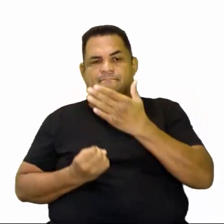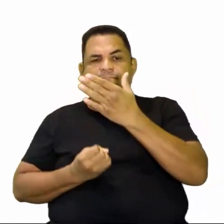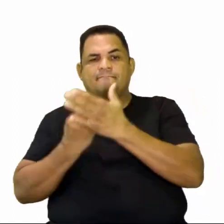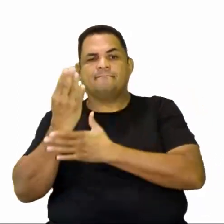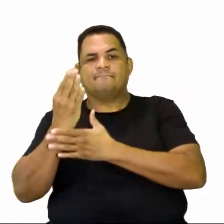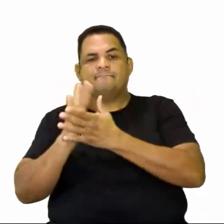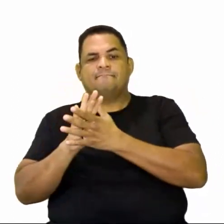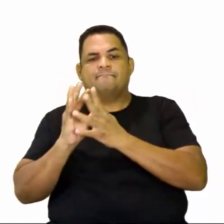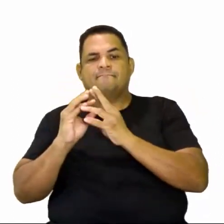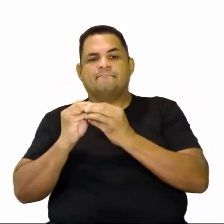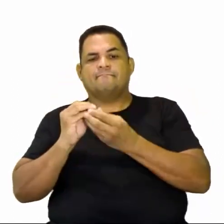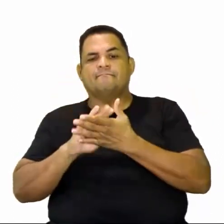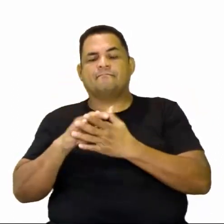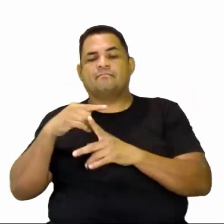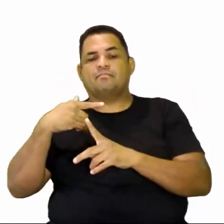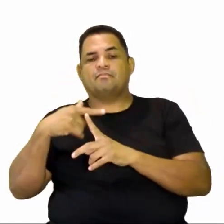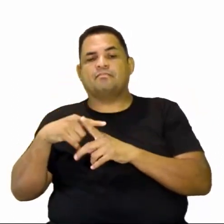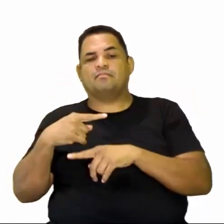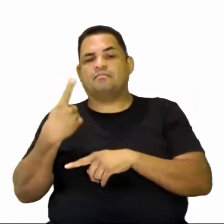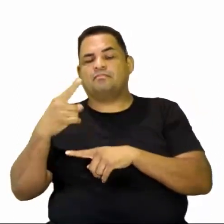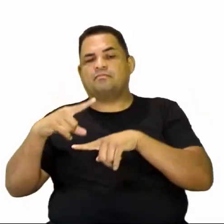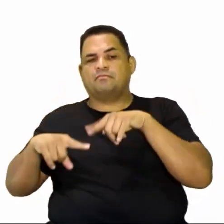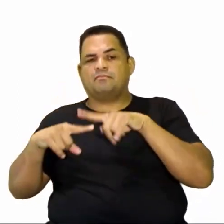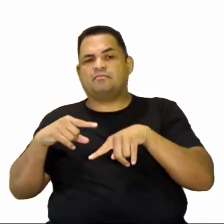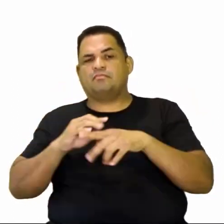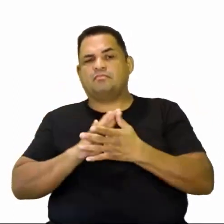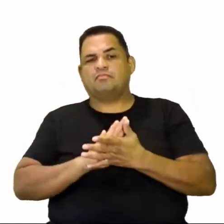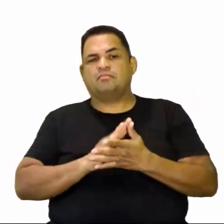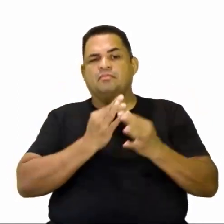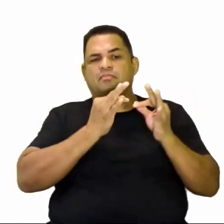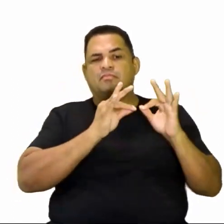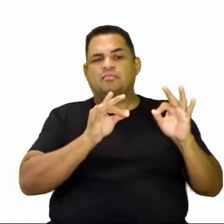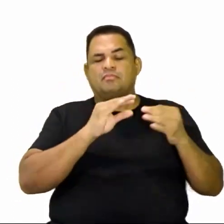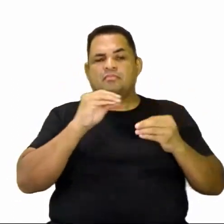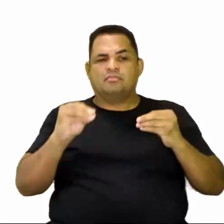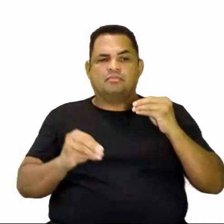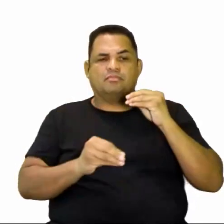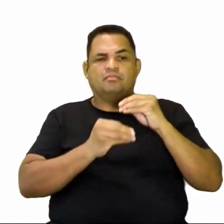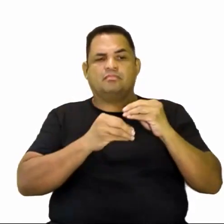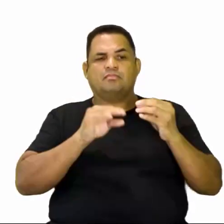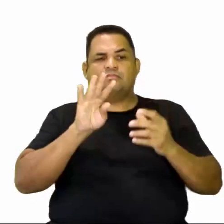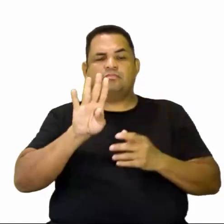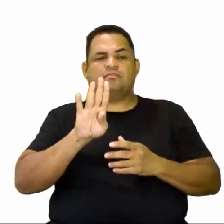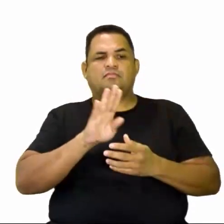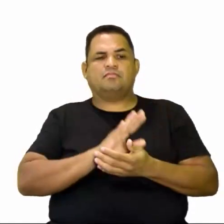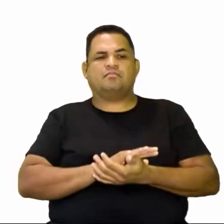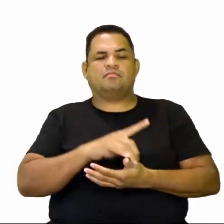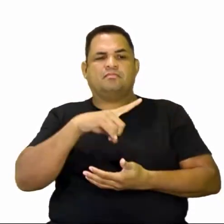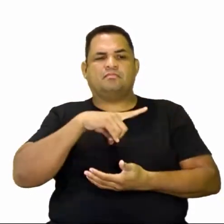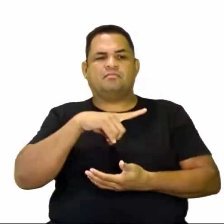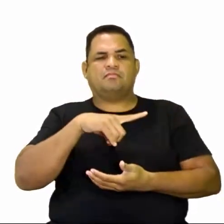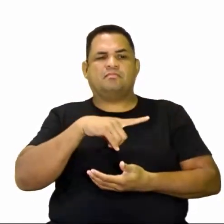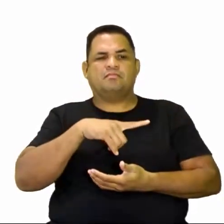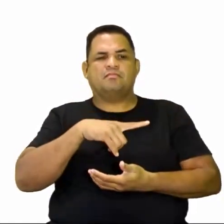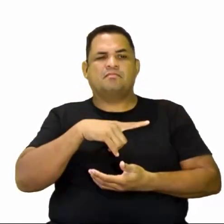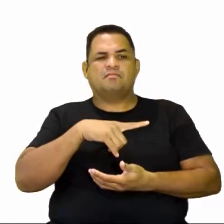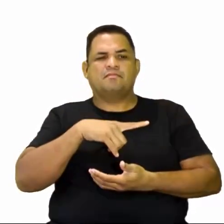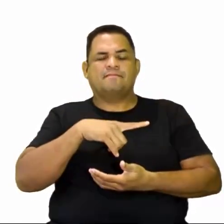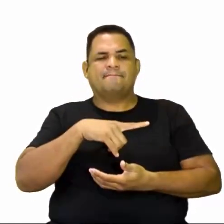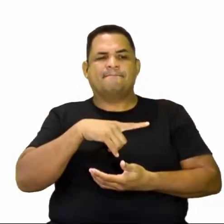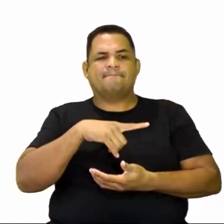de síntese e adição. A letra B, eu tenho